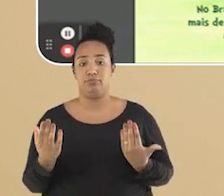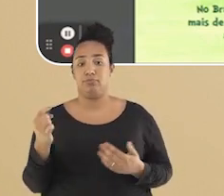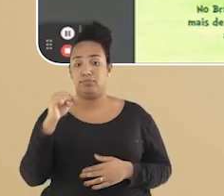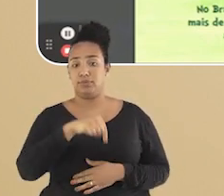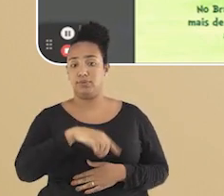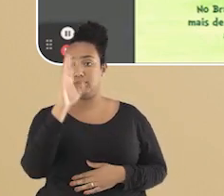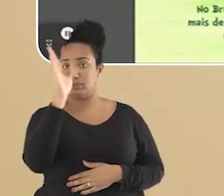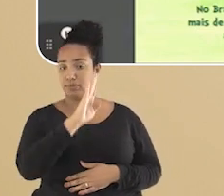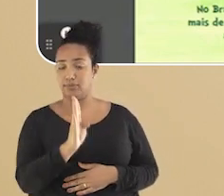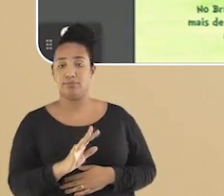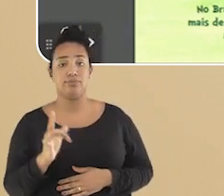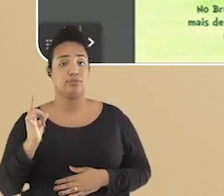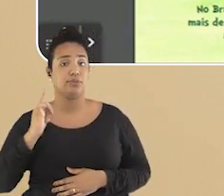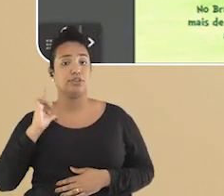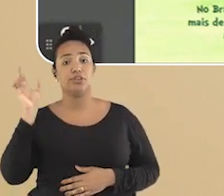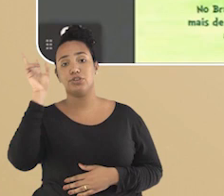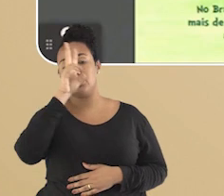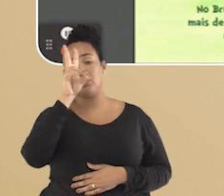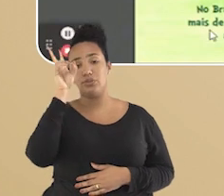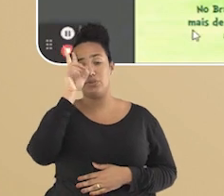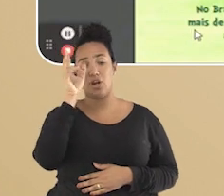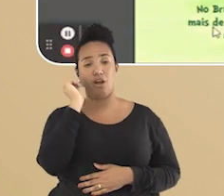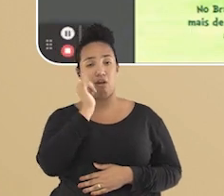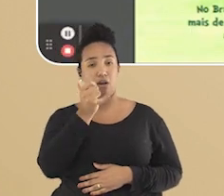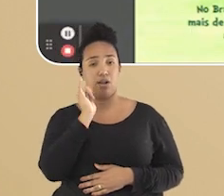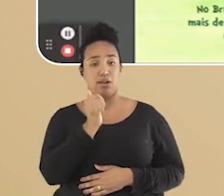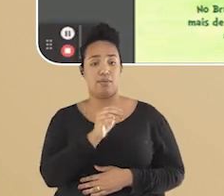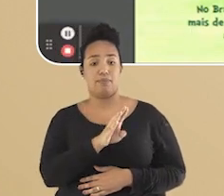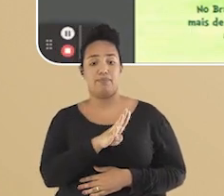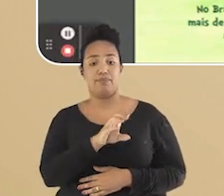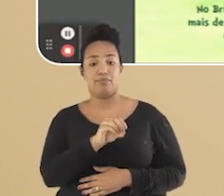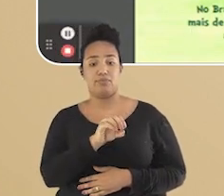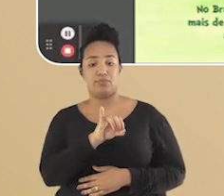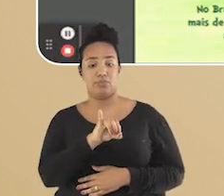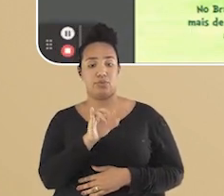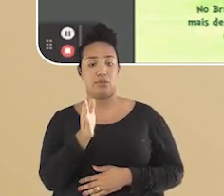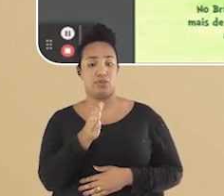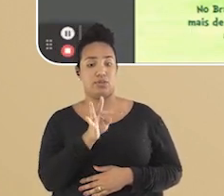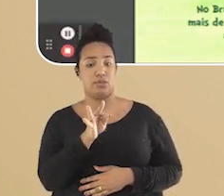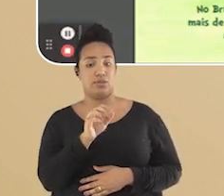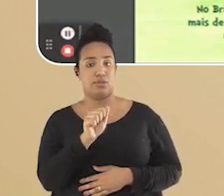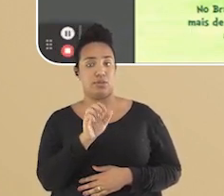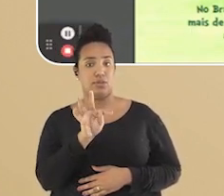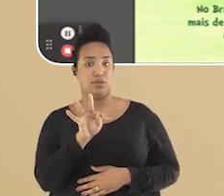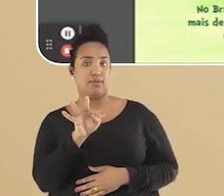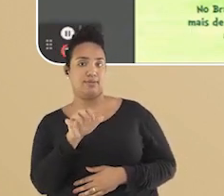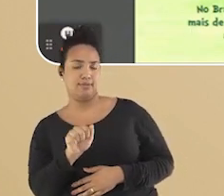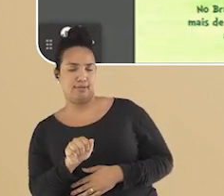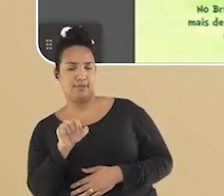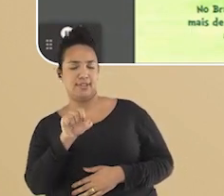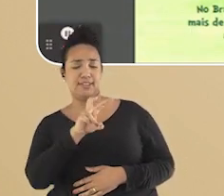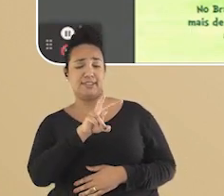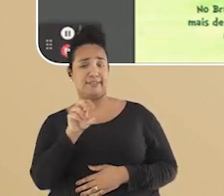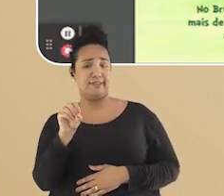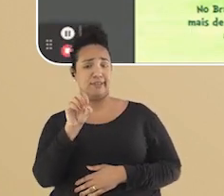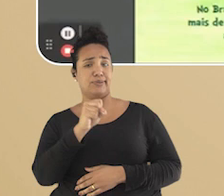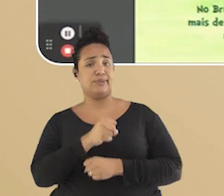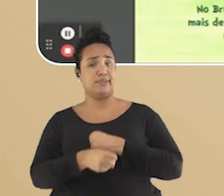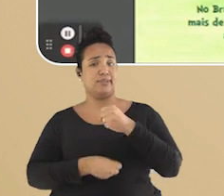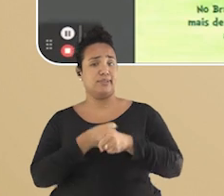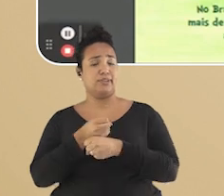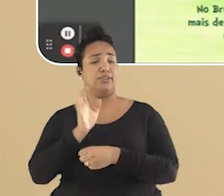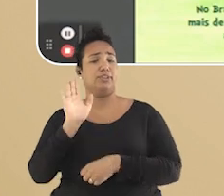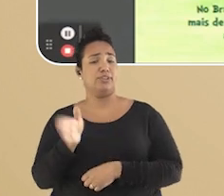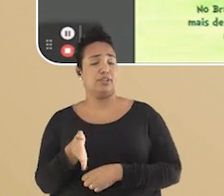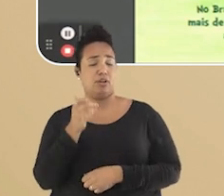lenda indígena do boitatá. Ela tem mais de 500 anos e diz que uma cobra de fogo